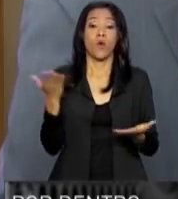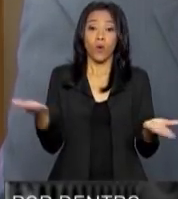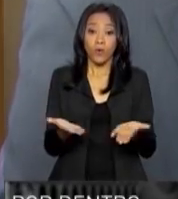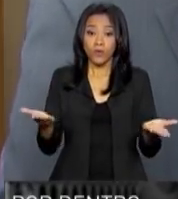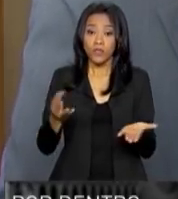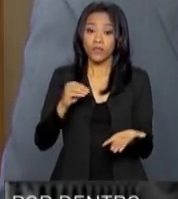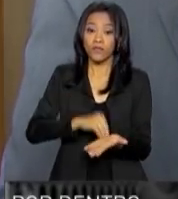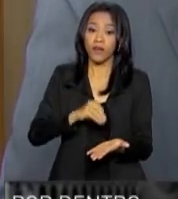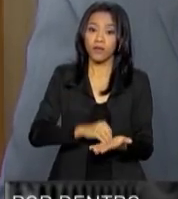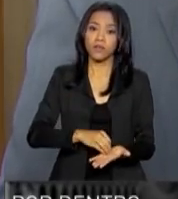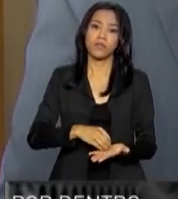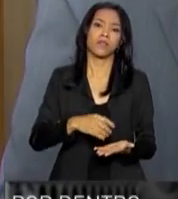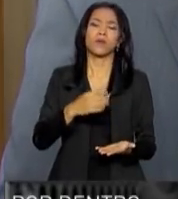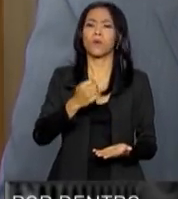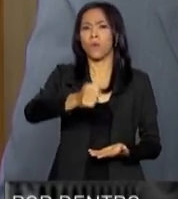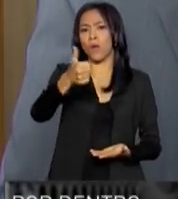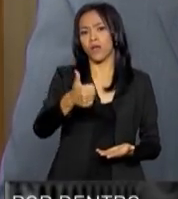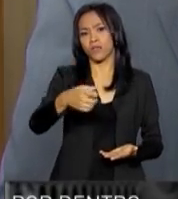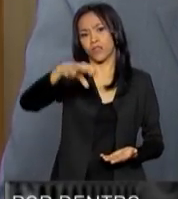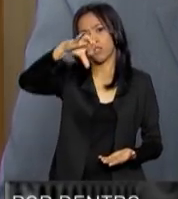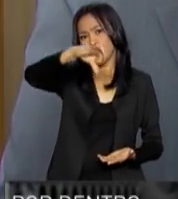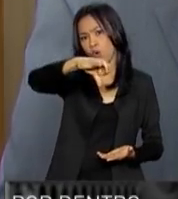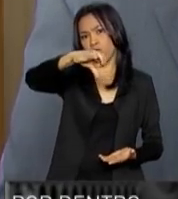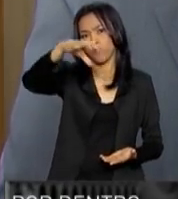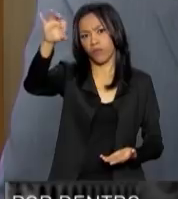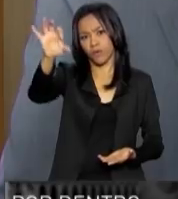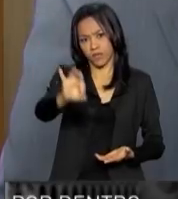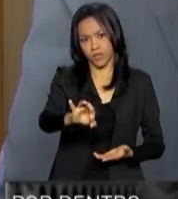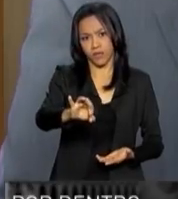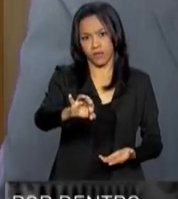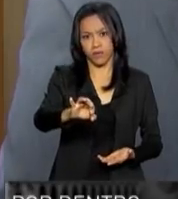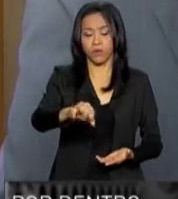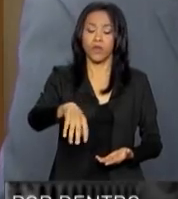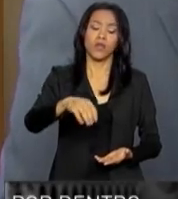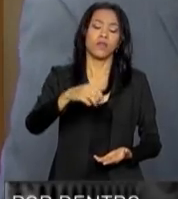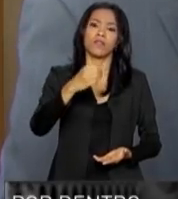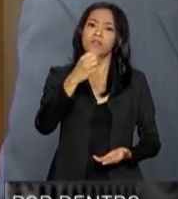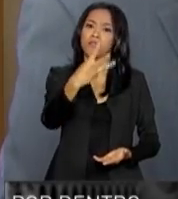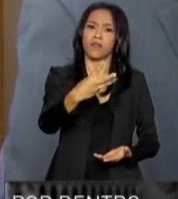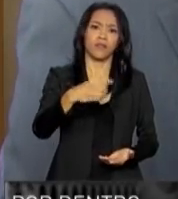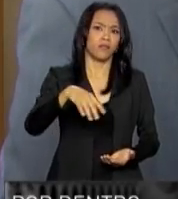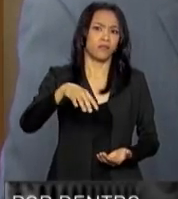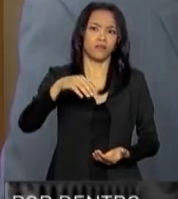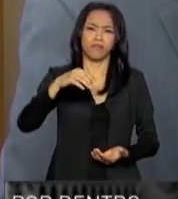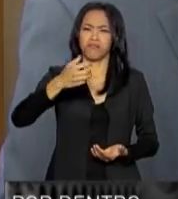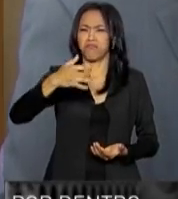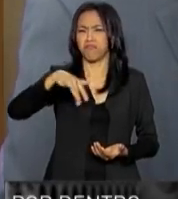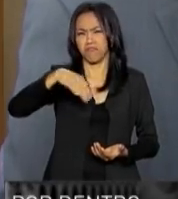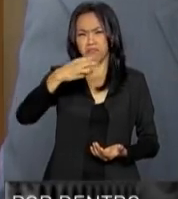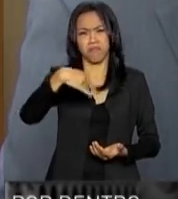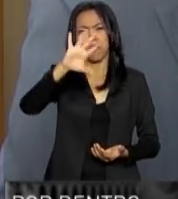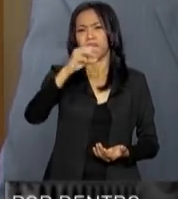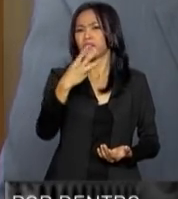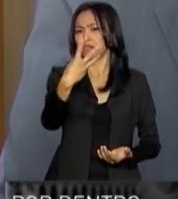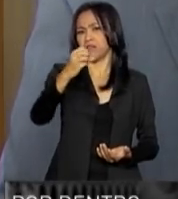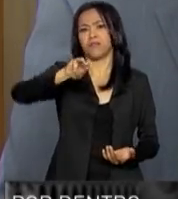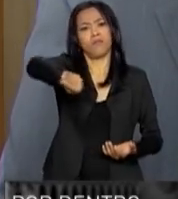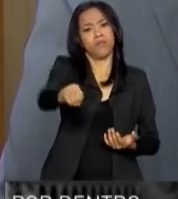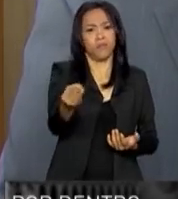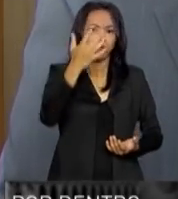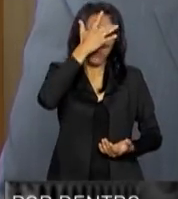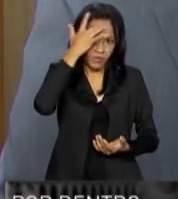quase 9% da minha folha de 3 a 3 mil a 2 milhões de pessoas que ainda falta fazer o processo defendi vida numa